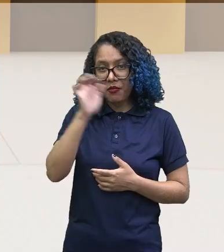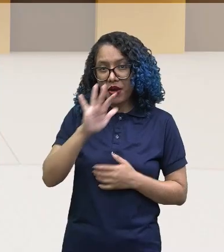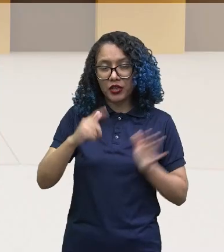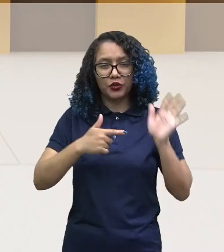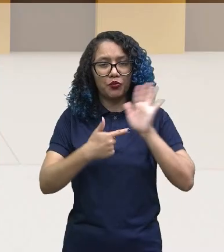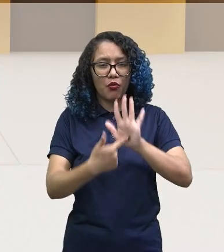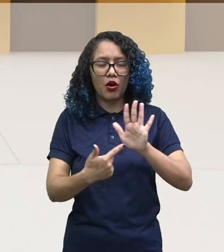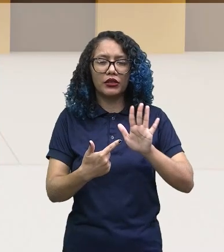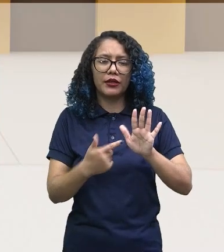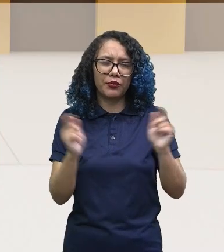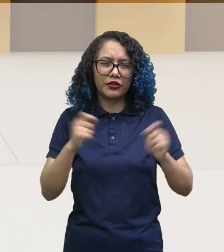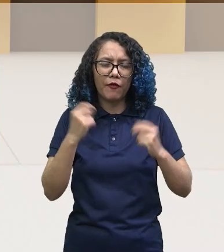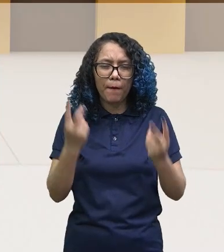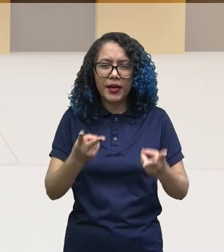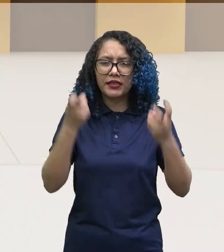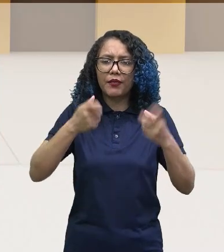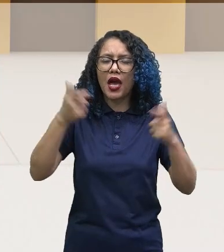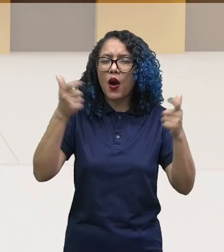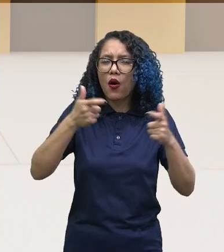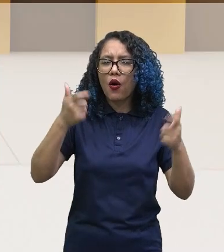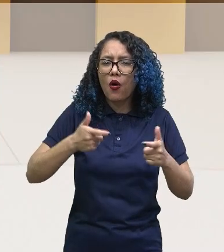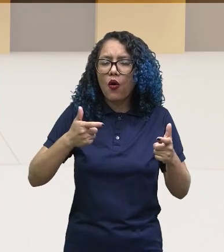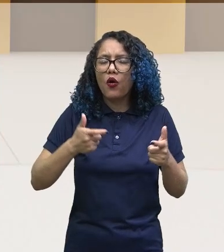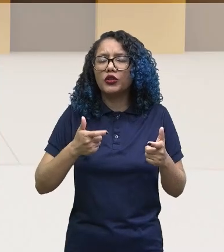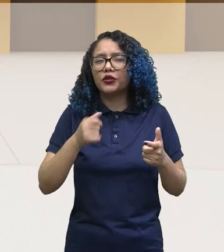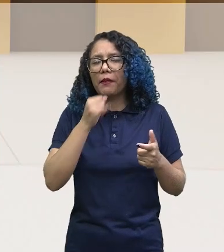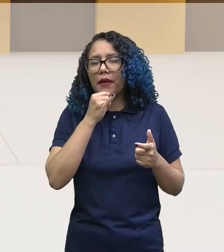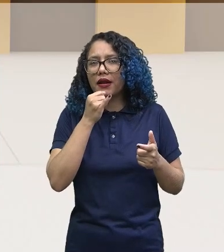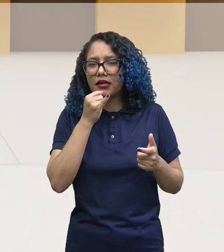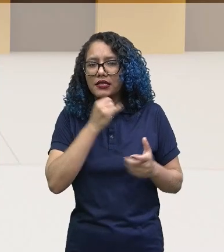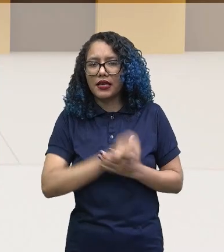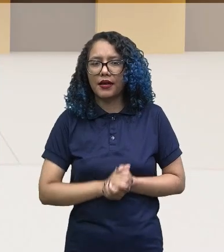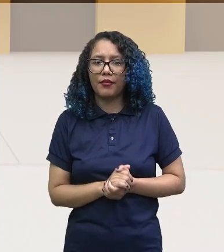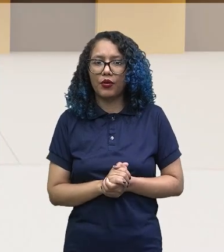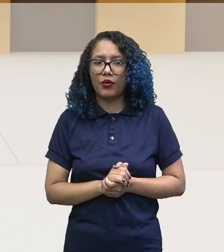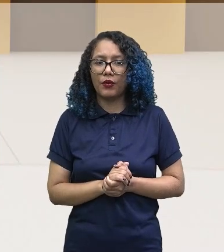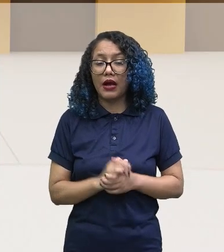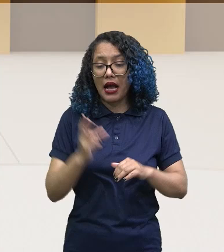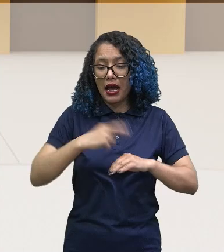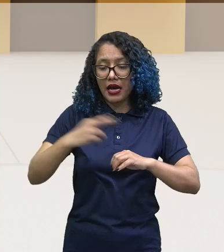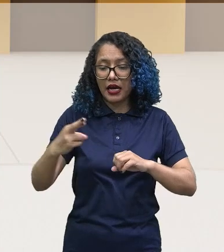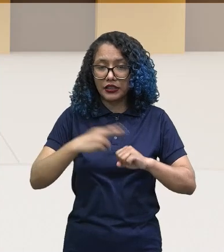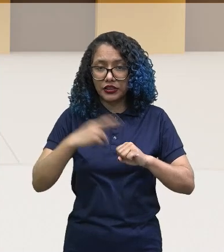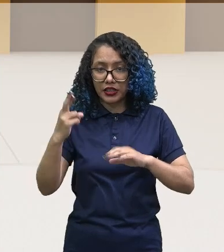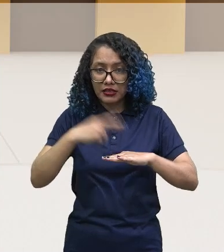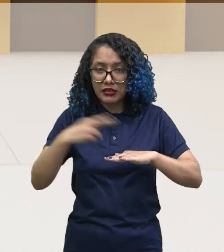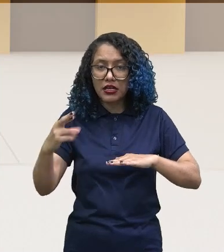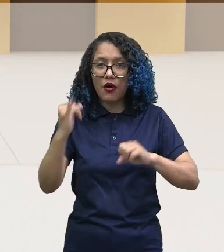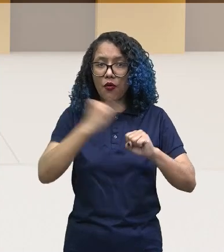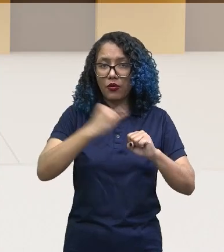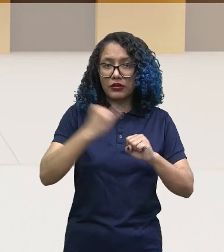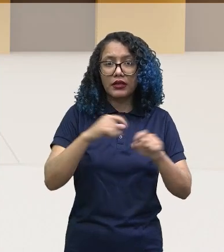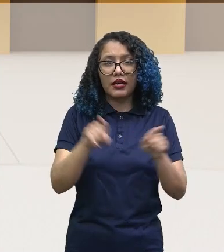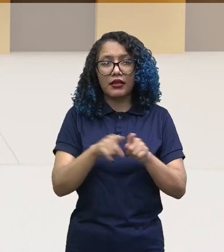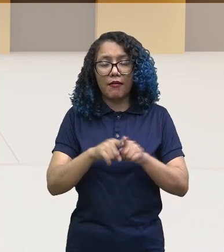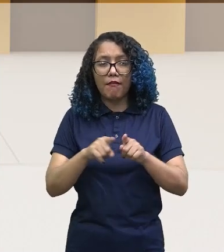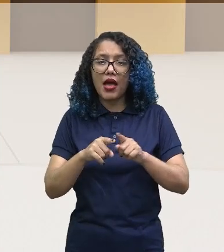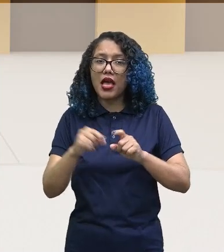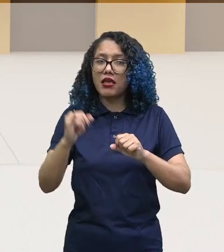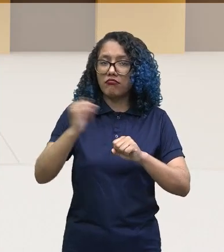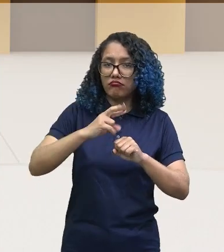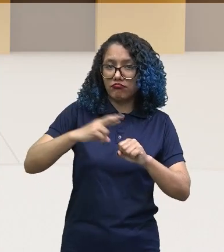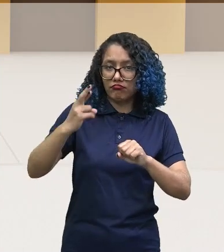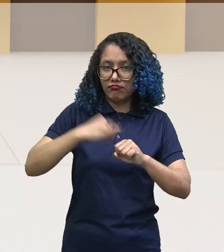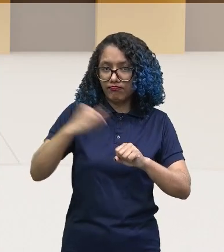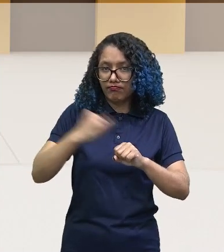pode identificar onde se localiza o que nós consideramos de radiação ionizante e não ionizante, não é mesmo? E é a partir,